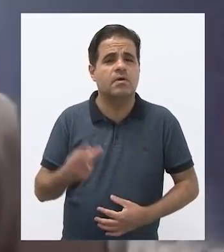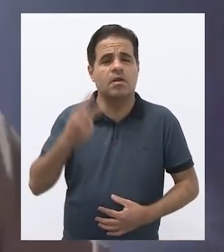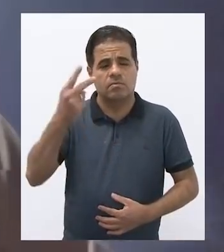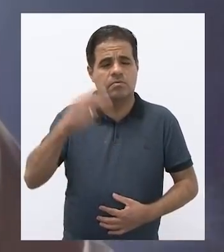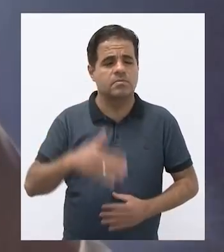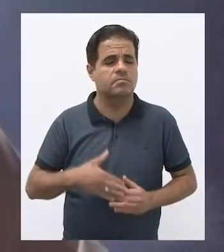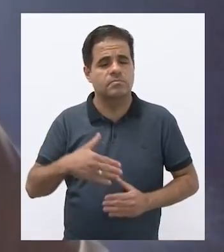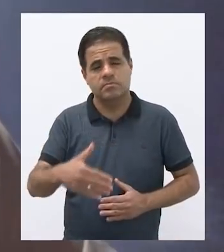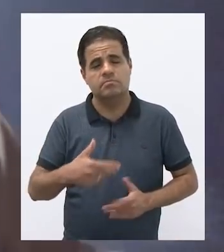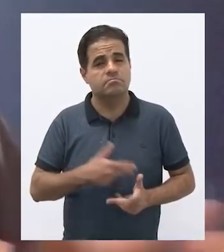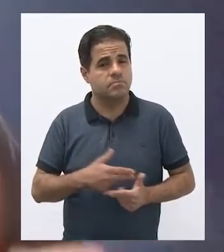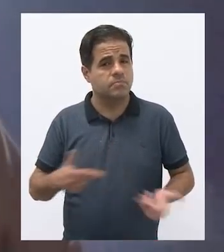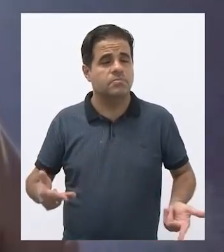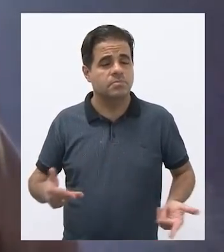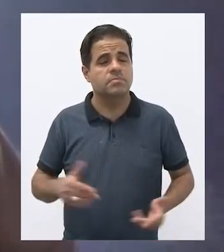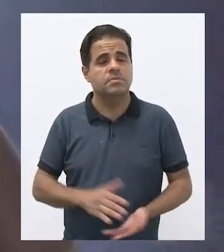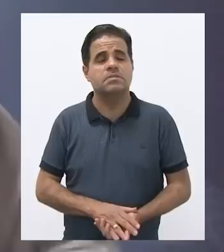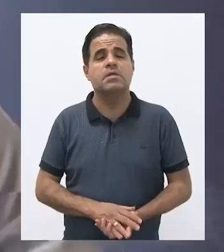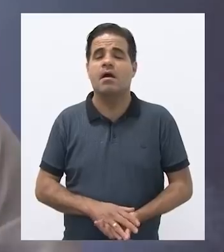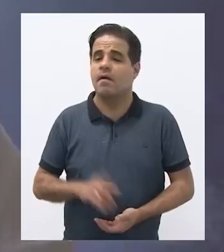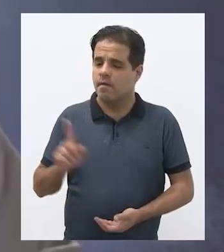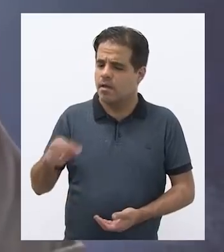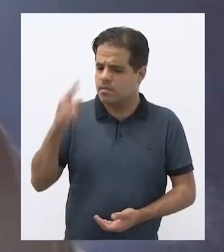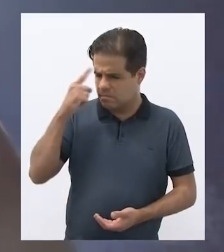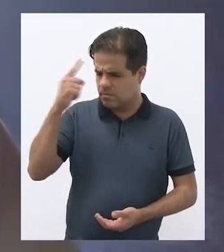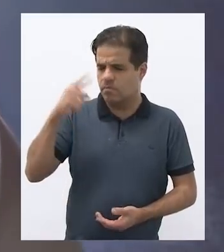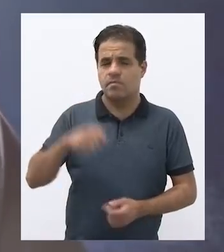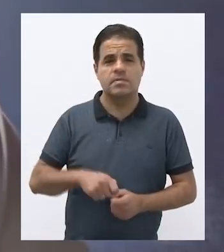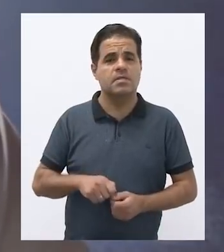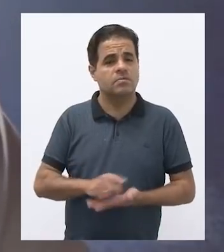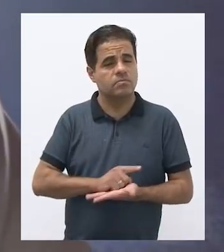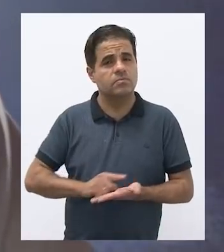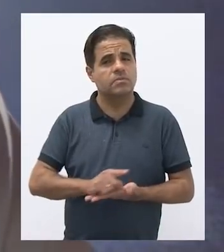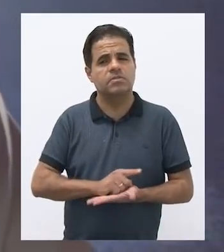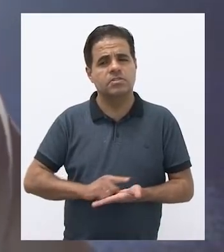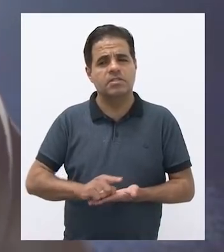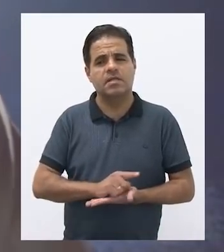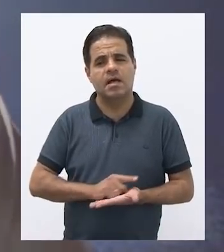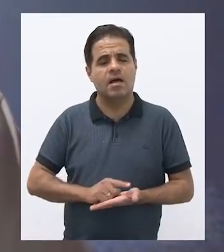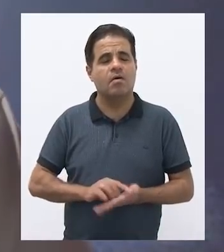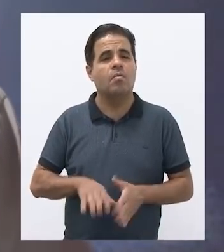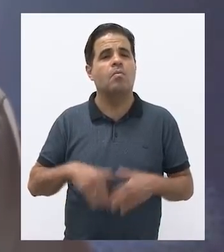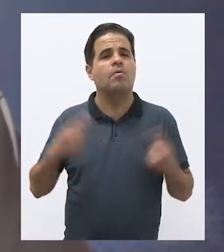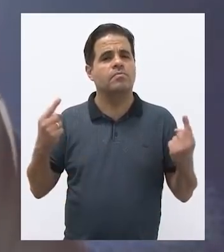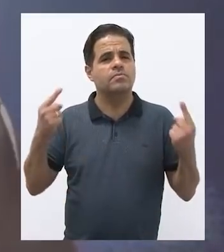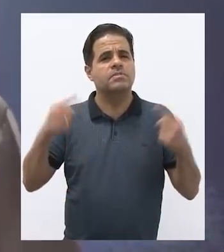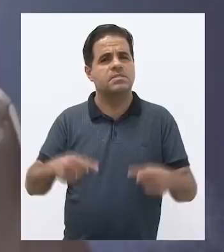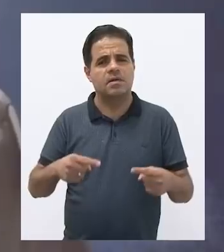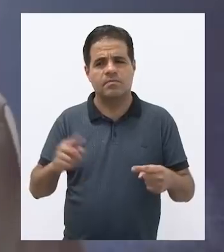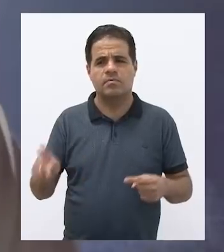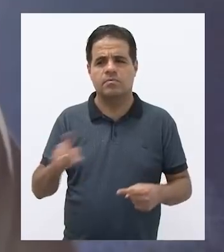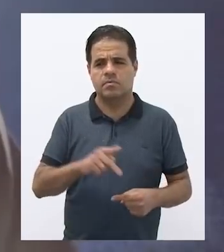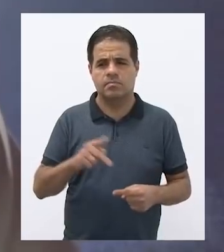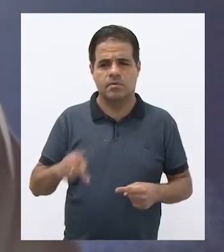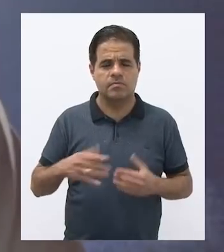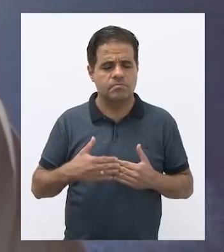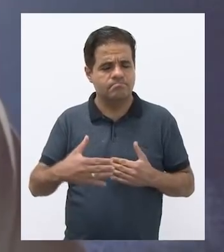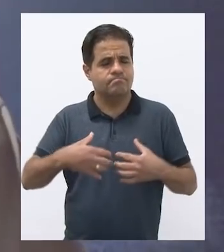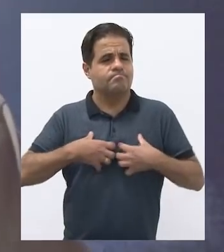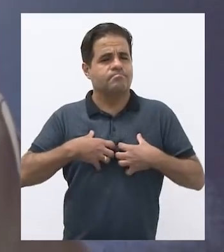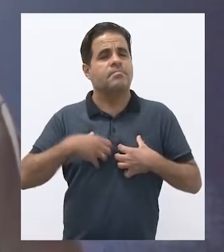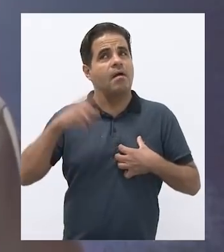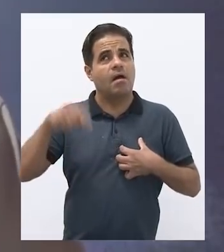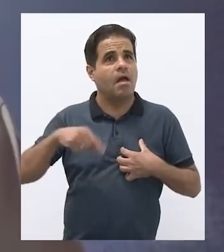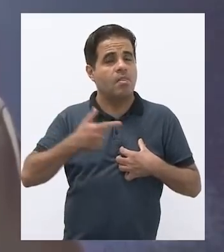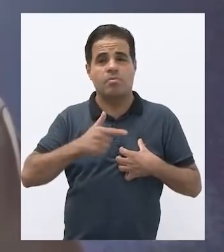simbólico para as coisas, eles estão fazendo isso no digital. Qual é o desafio do professor nesse sentido? Ele